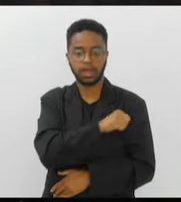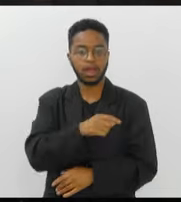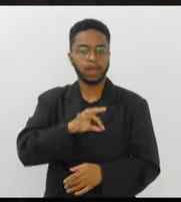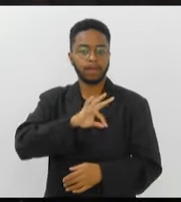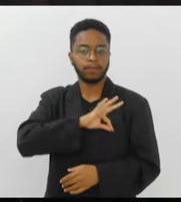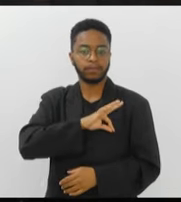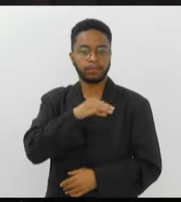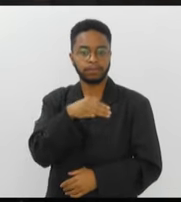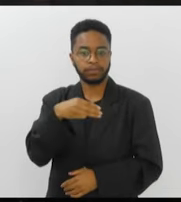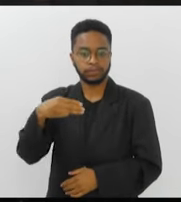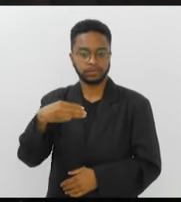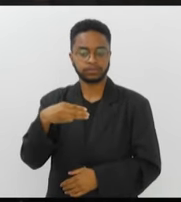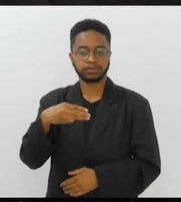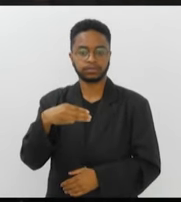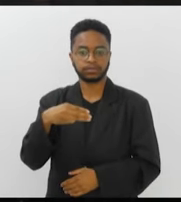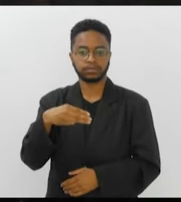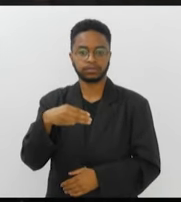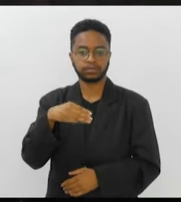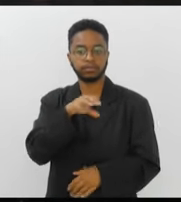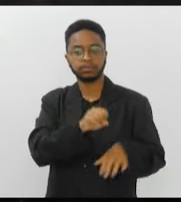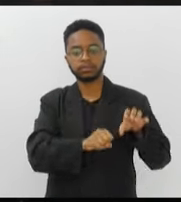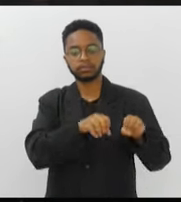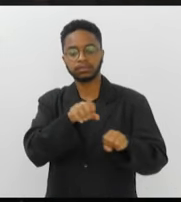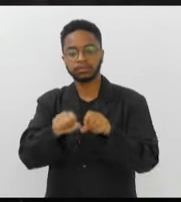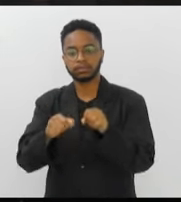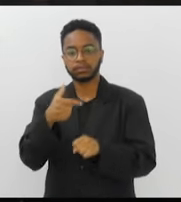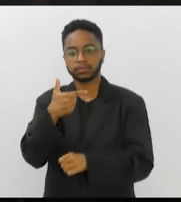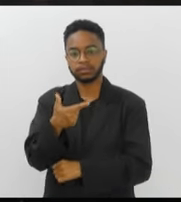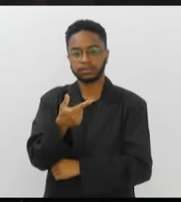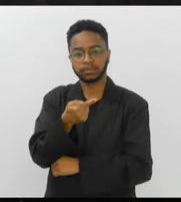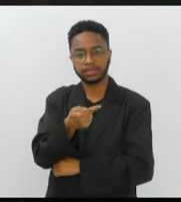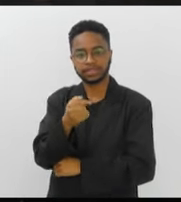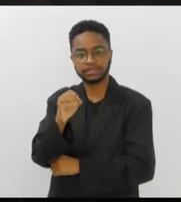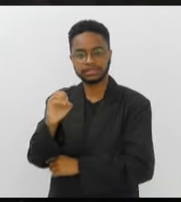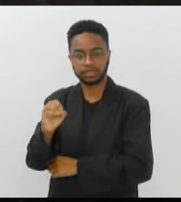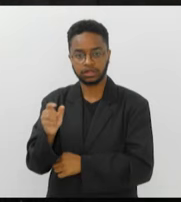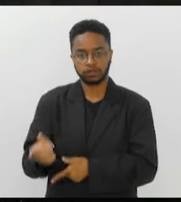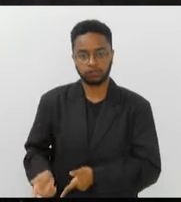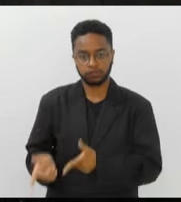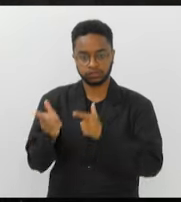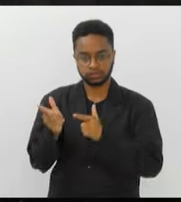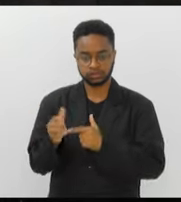polícia militar tirou das ruas 270 fuzis.